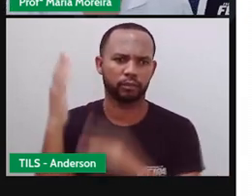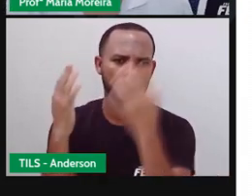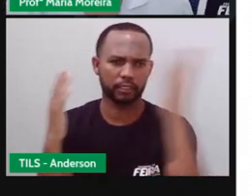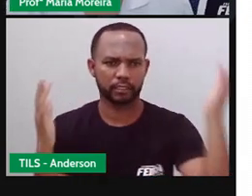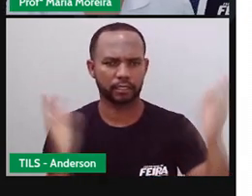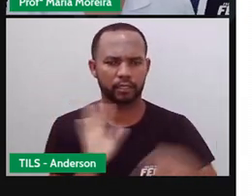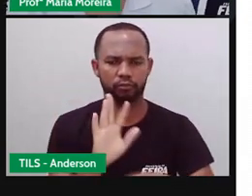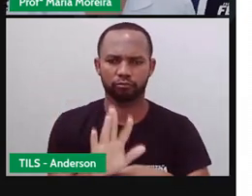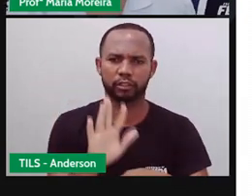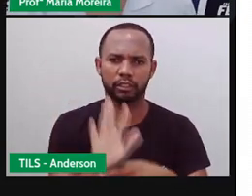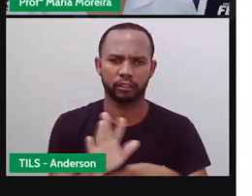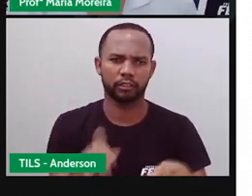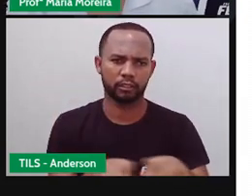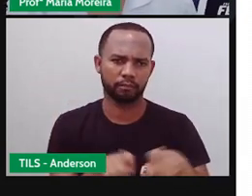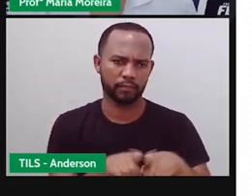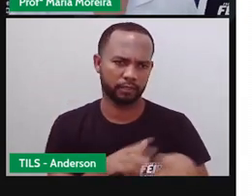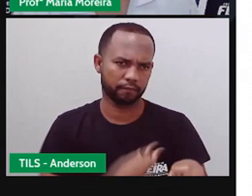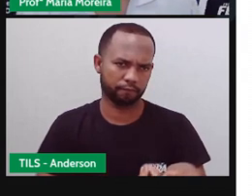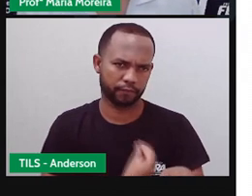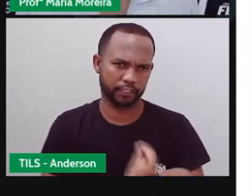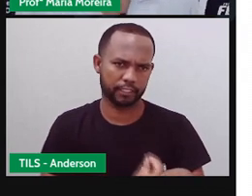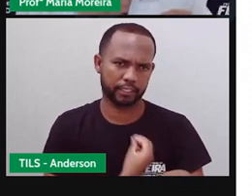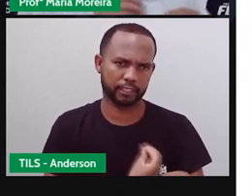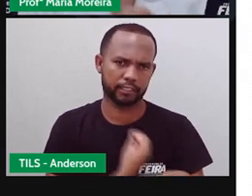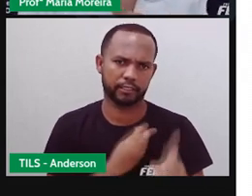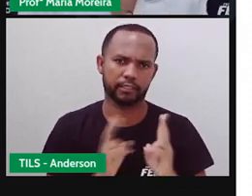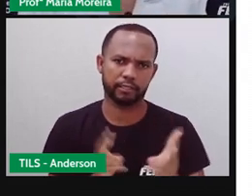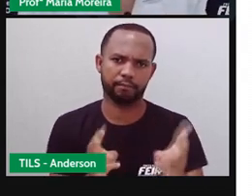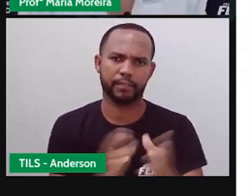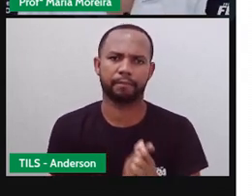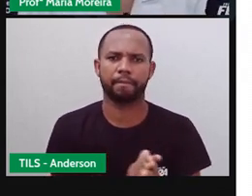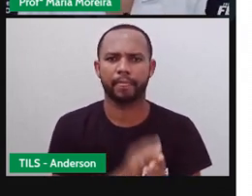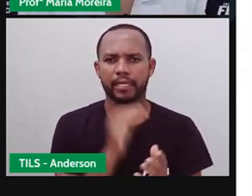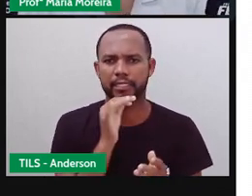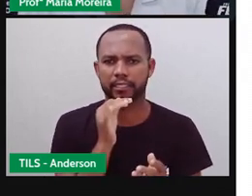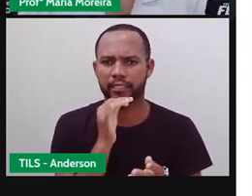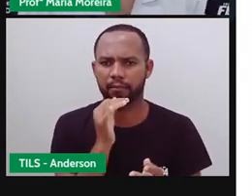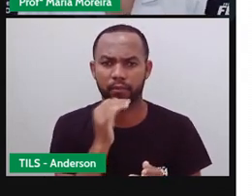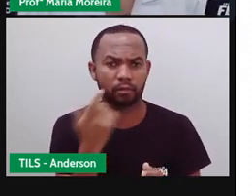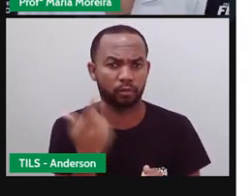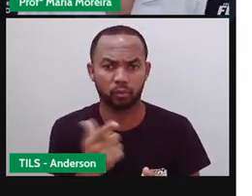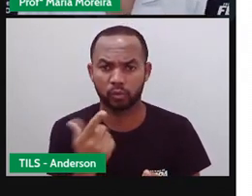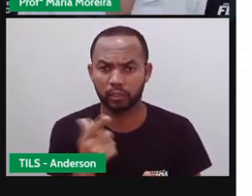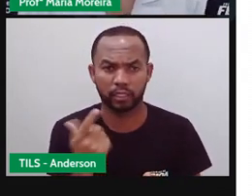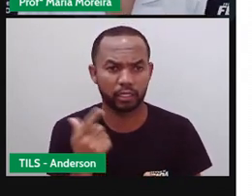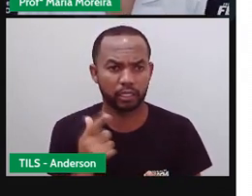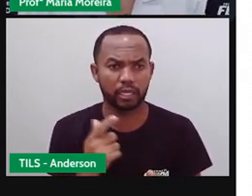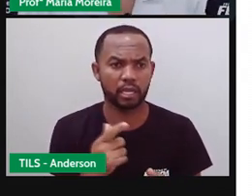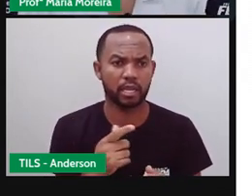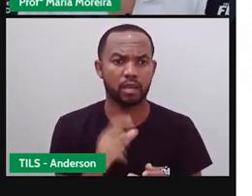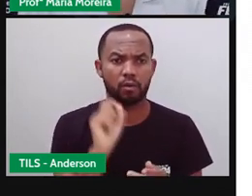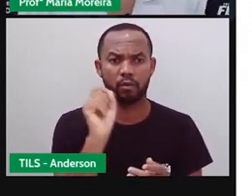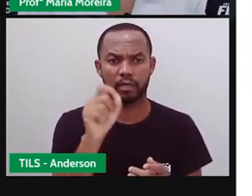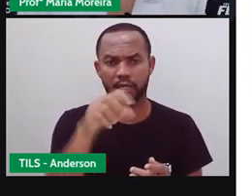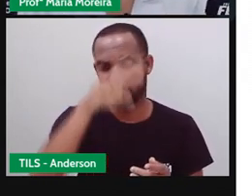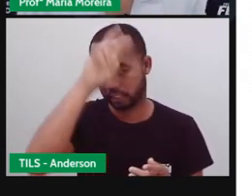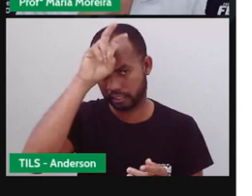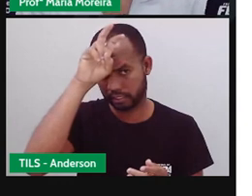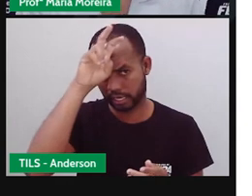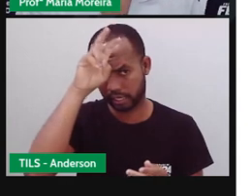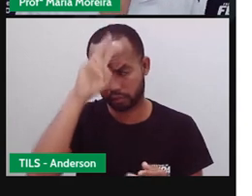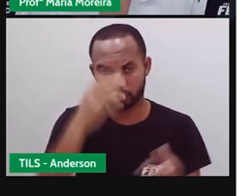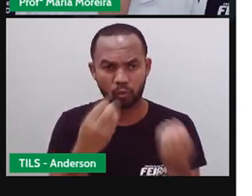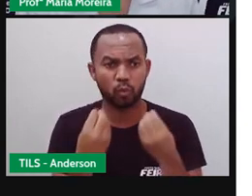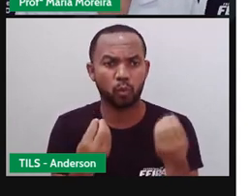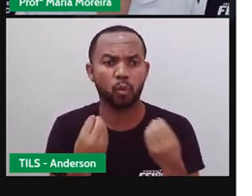de qualquer ser vivo ou seja sente não tem né esses insetos no meio ambiente é isso